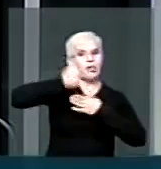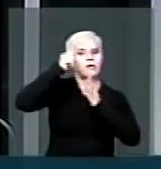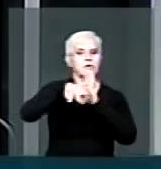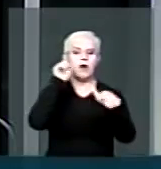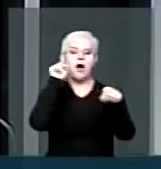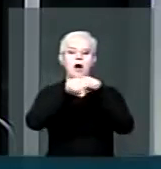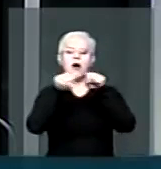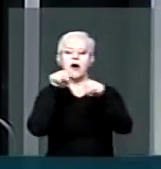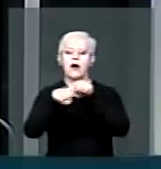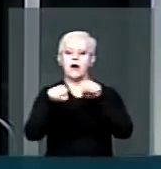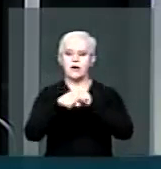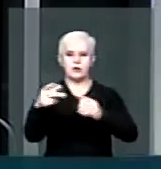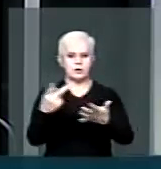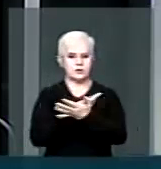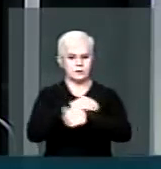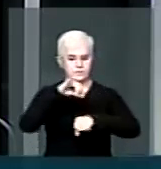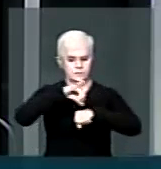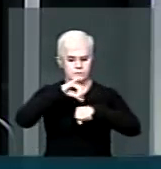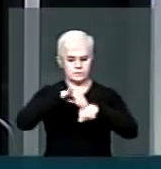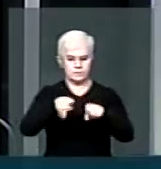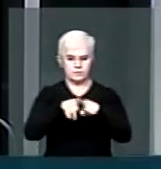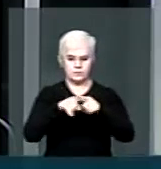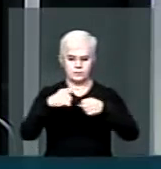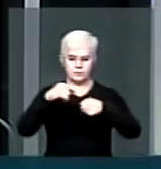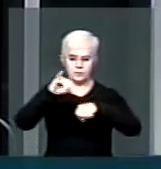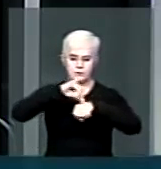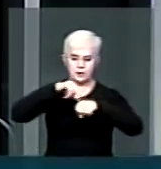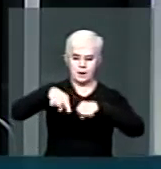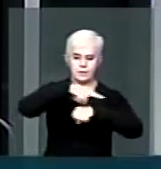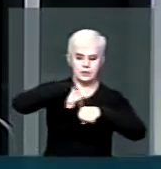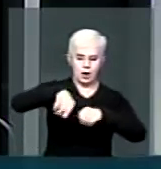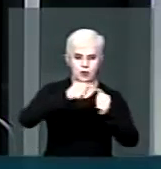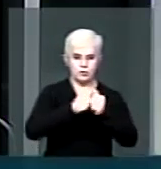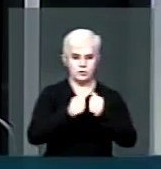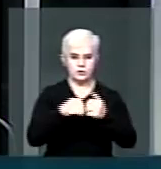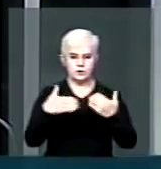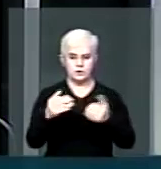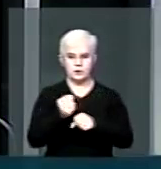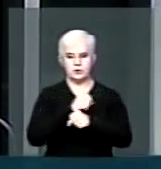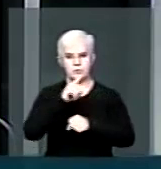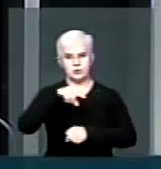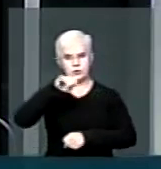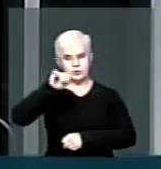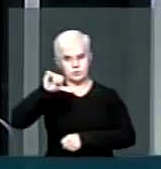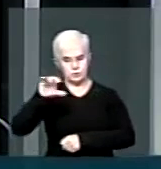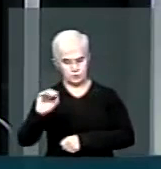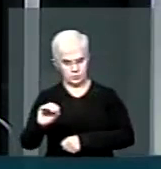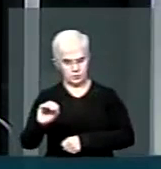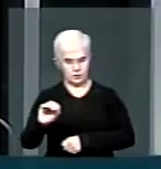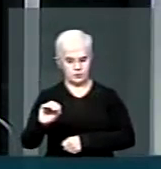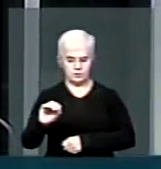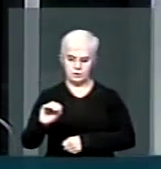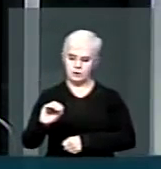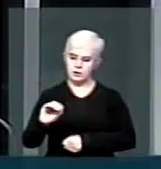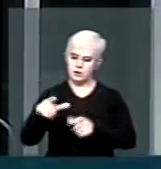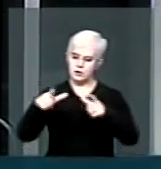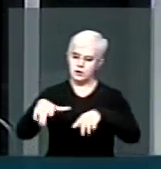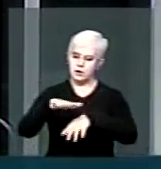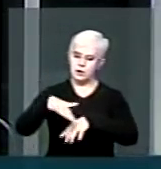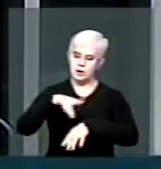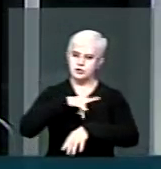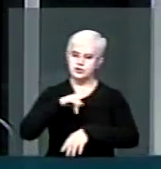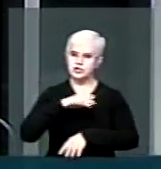homicídios ocorridos na capital e na região metropolitana. Em 1990, a região tinha um índice